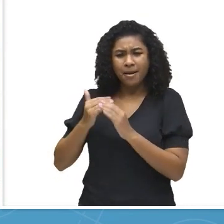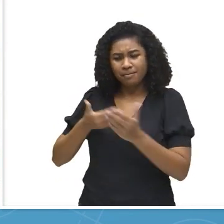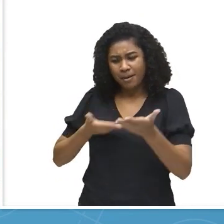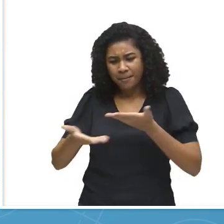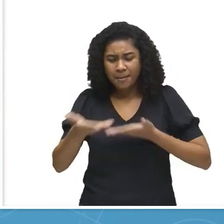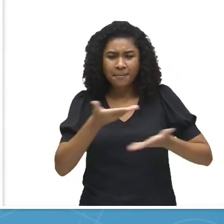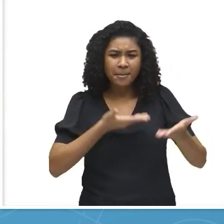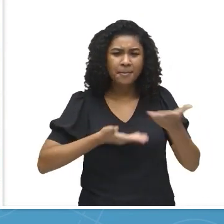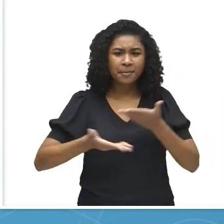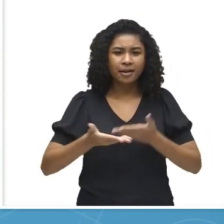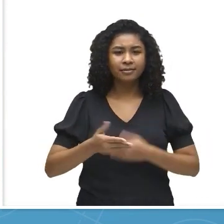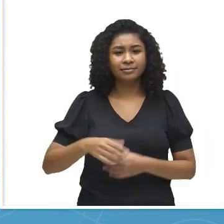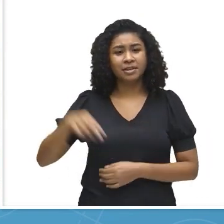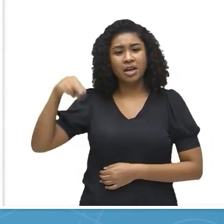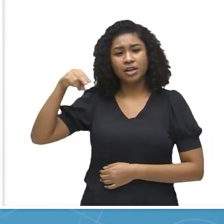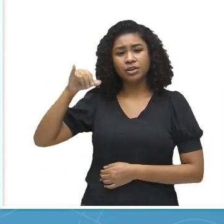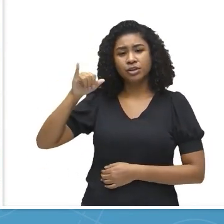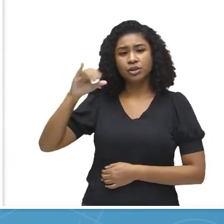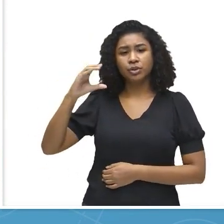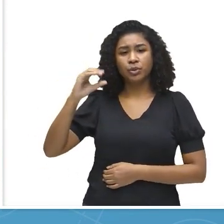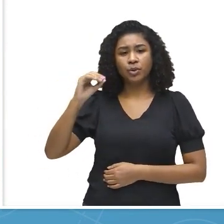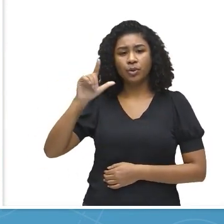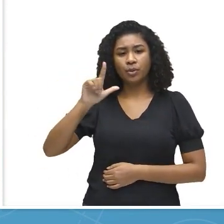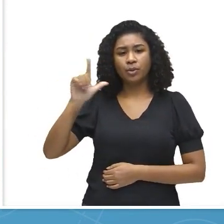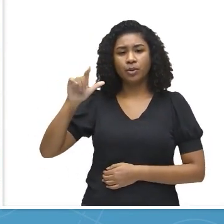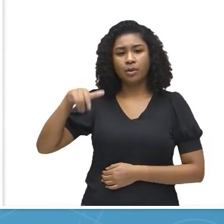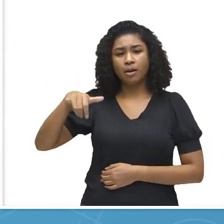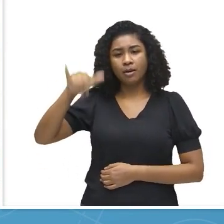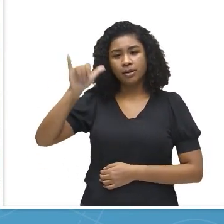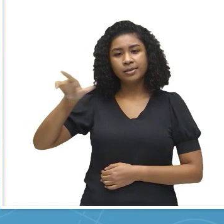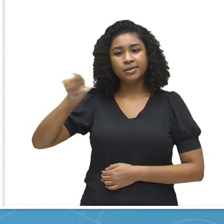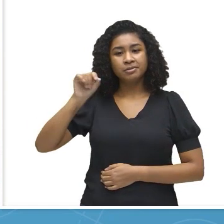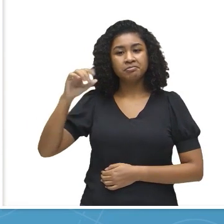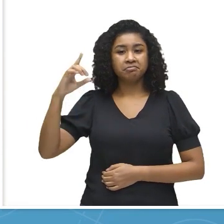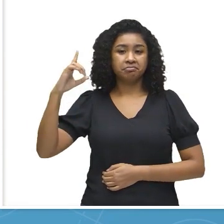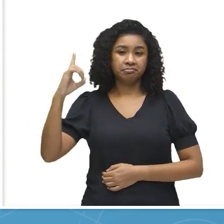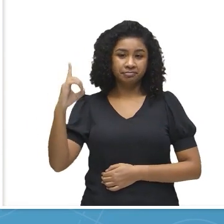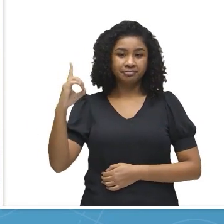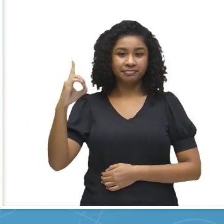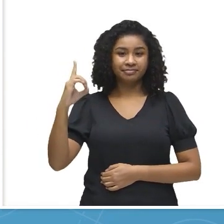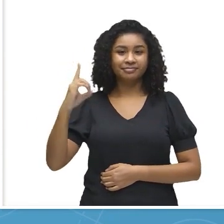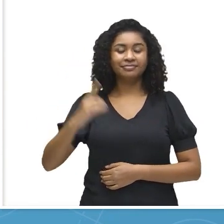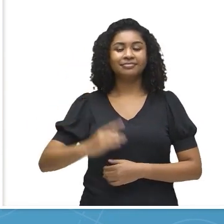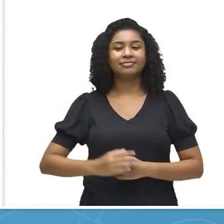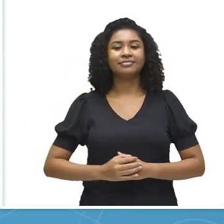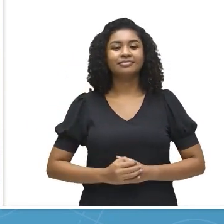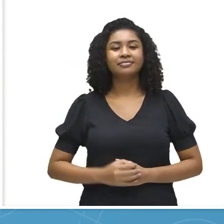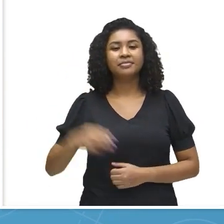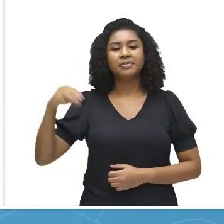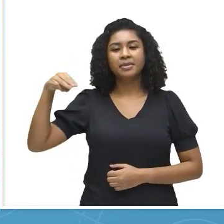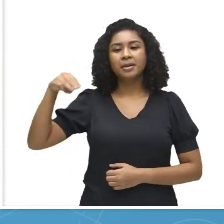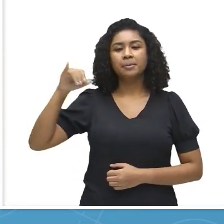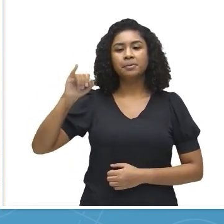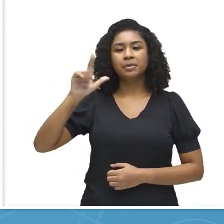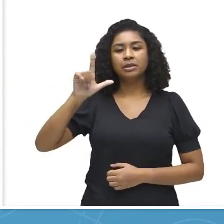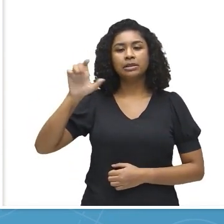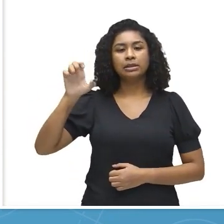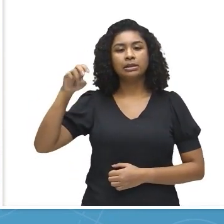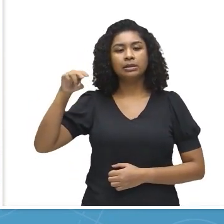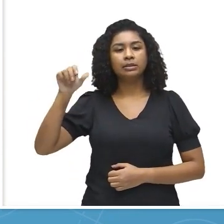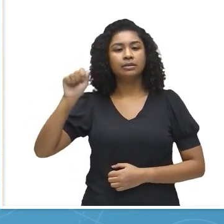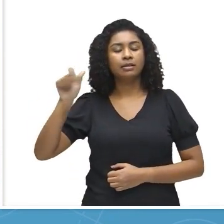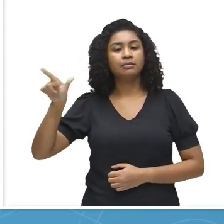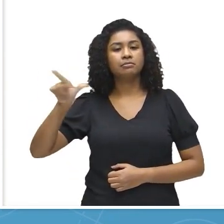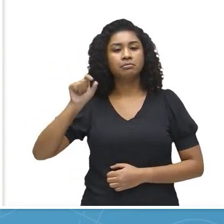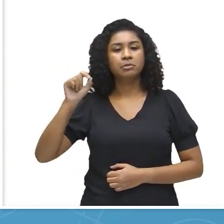para a gente que a opção correta é a alternativa D. A Milena também está marcando para a gente a alternativa C,